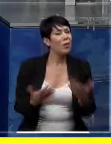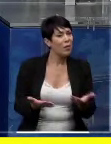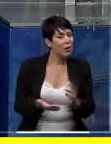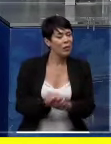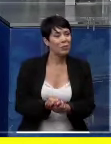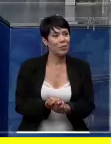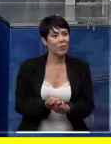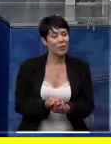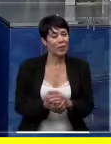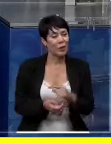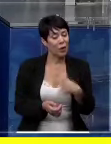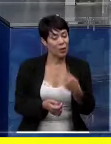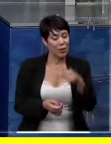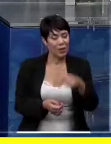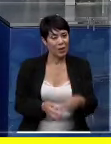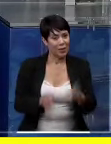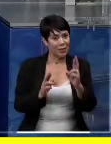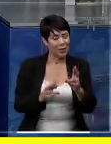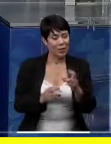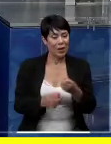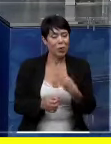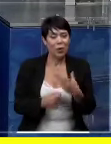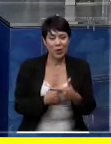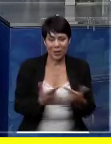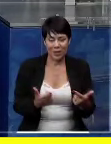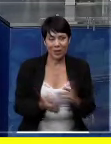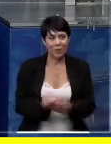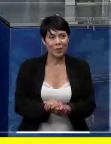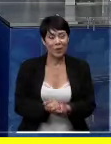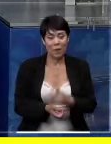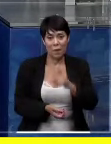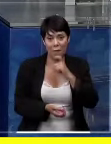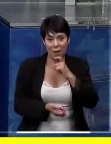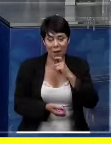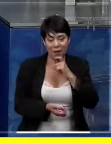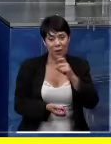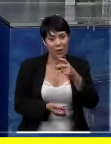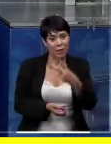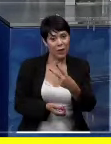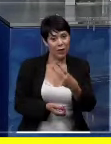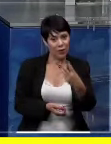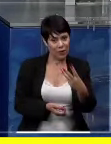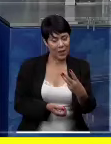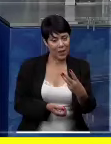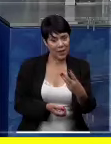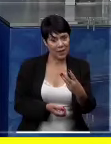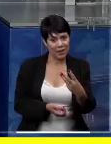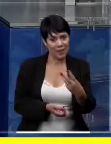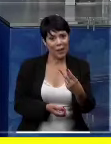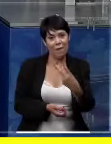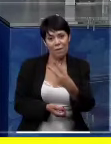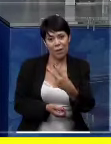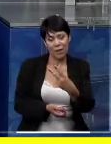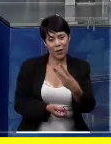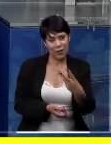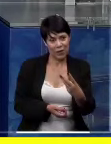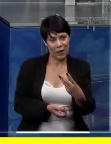hein? Estamos na torcida, boa sorte! Bola verde, número 23.